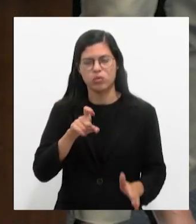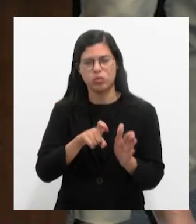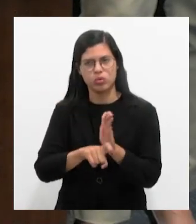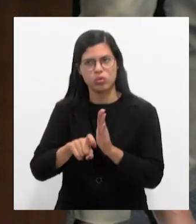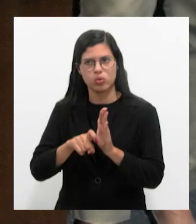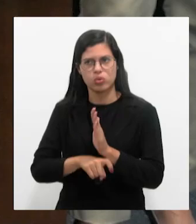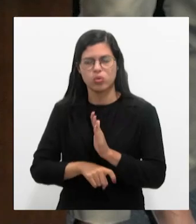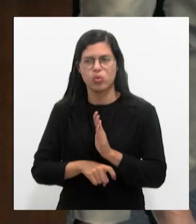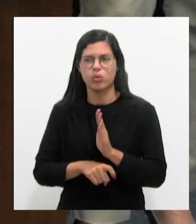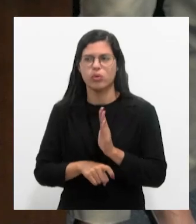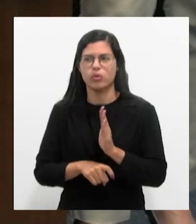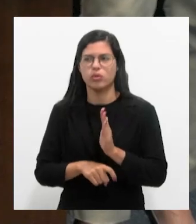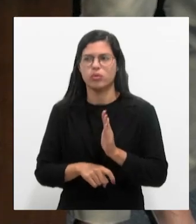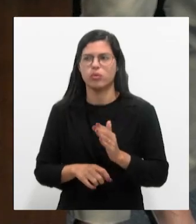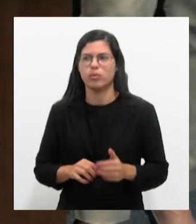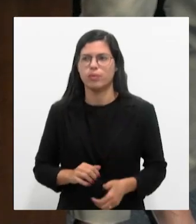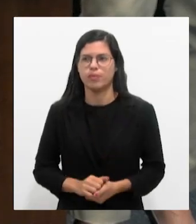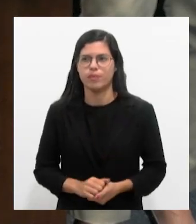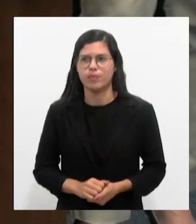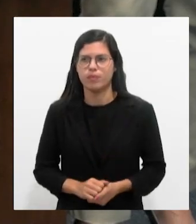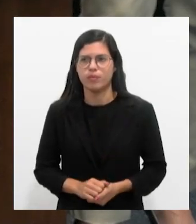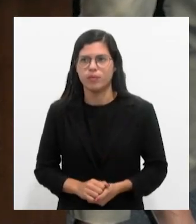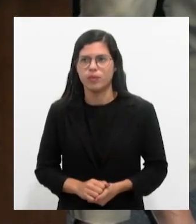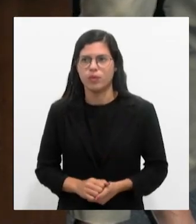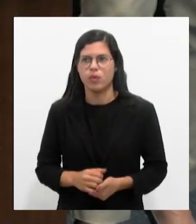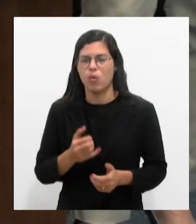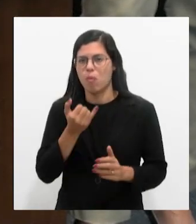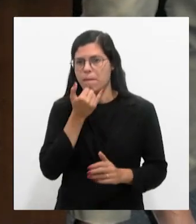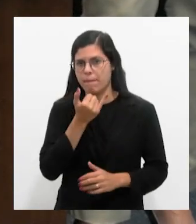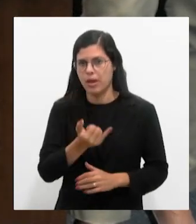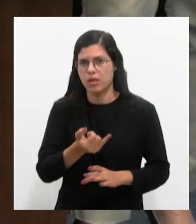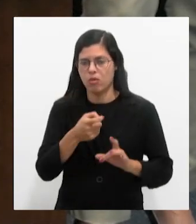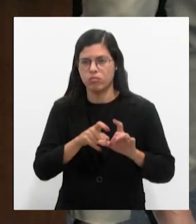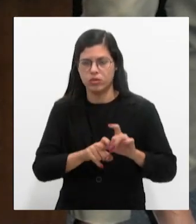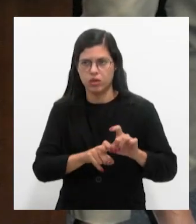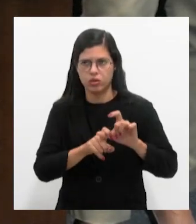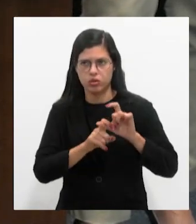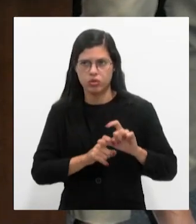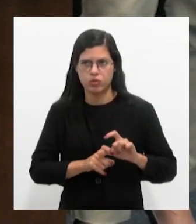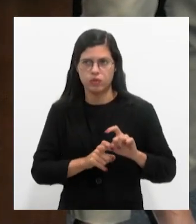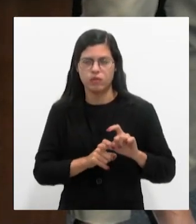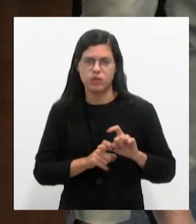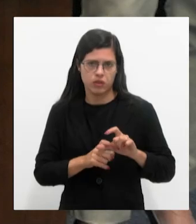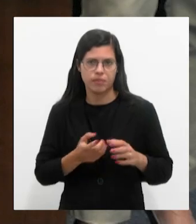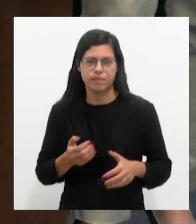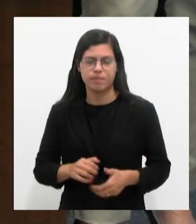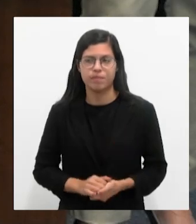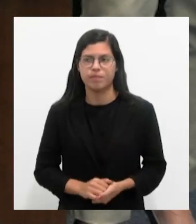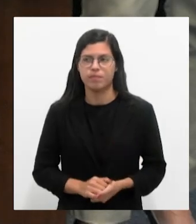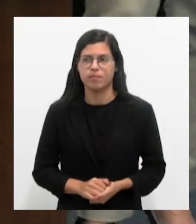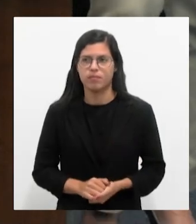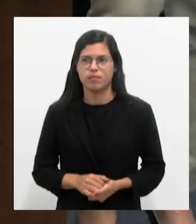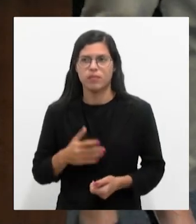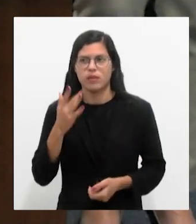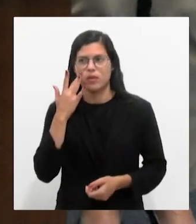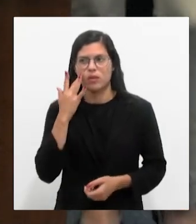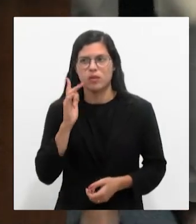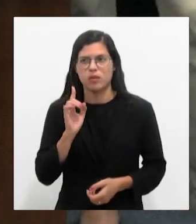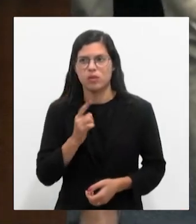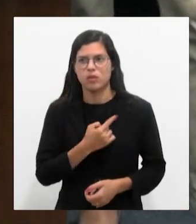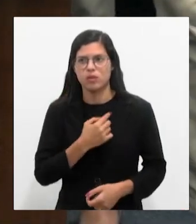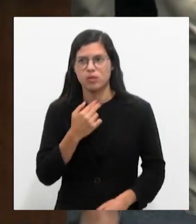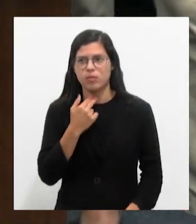né, o perdão da dívida dos devedores. E eu acho que nós não